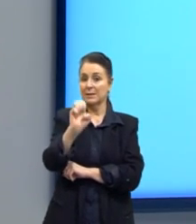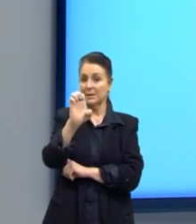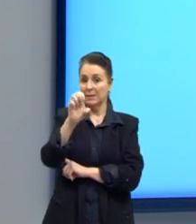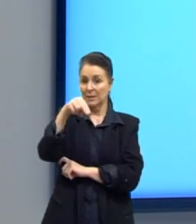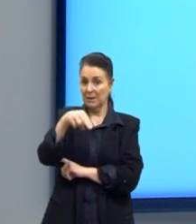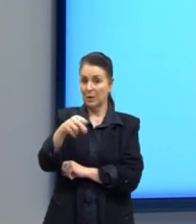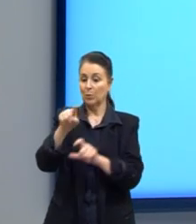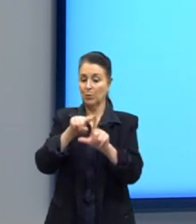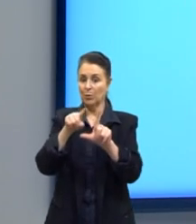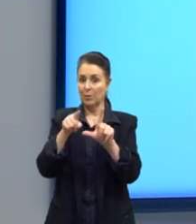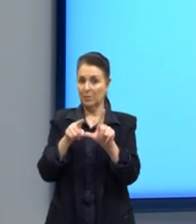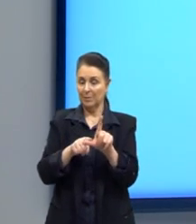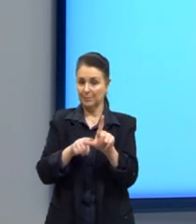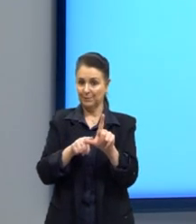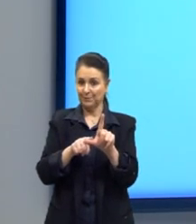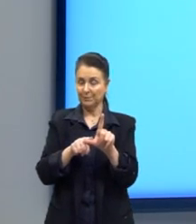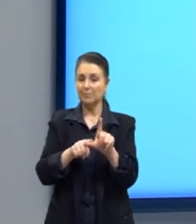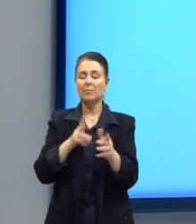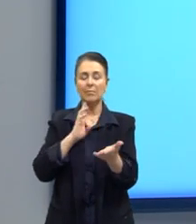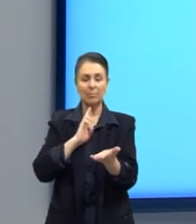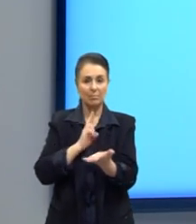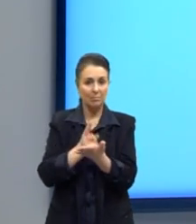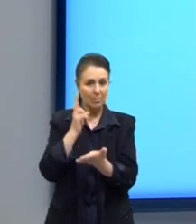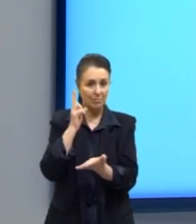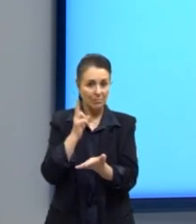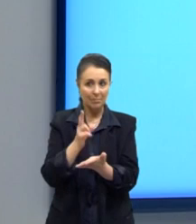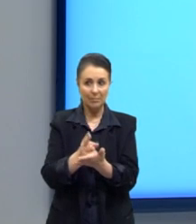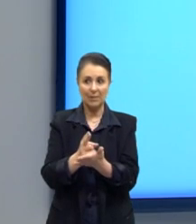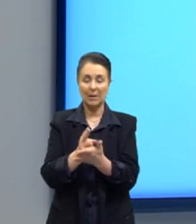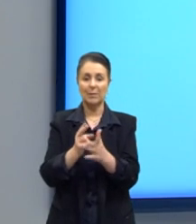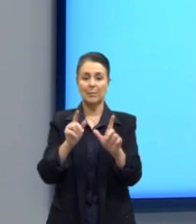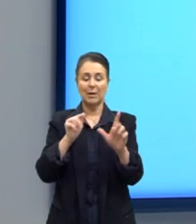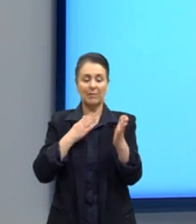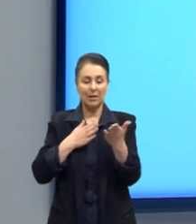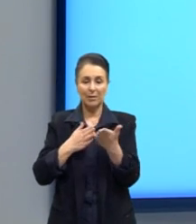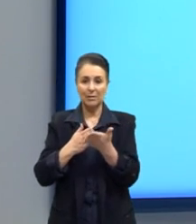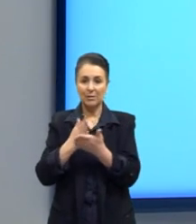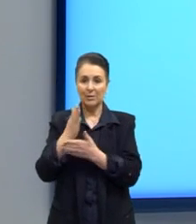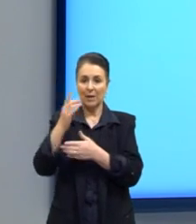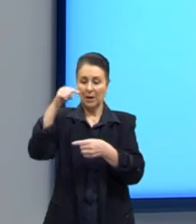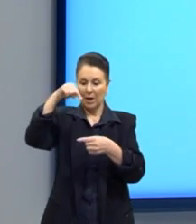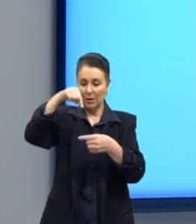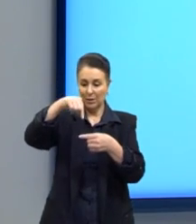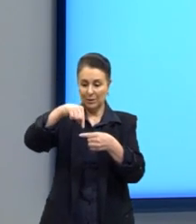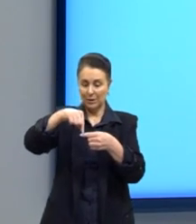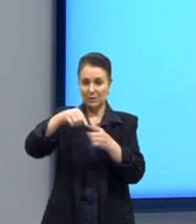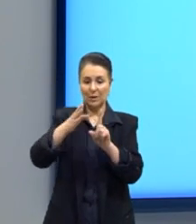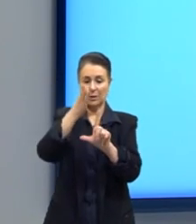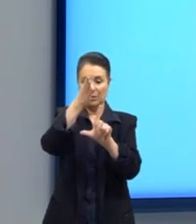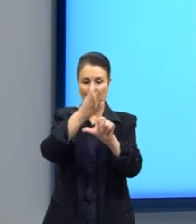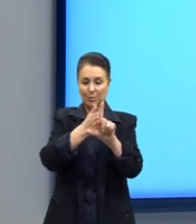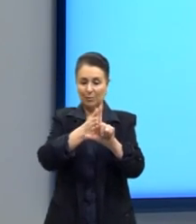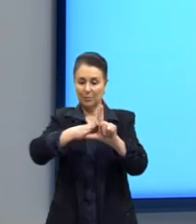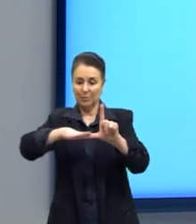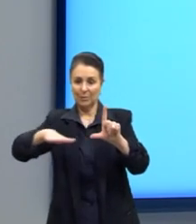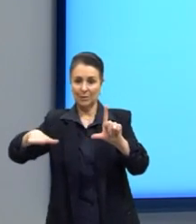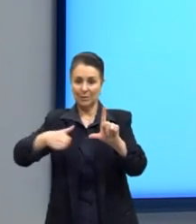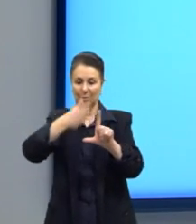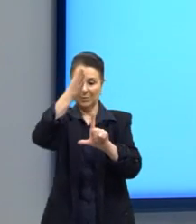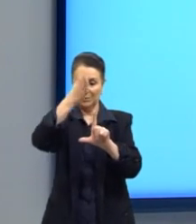a função seno ela sempre vai cruzar a origem do nosso plano cartesiano Então